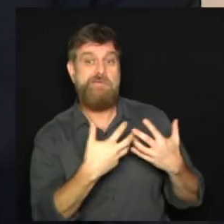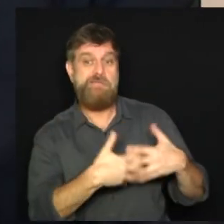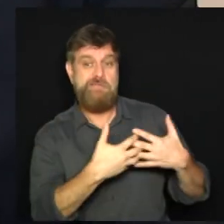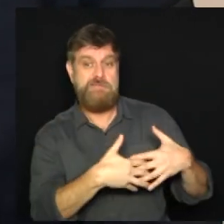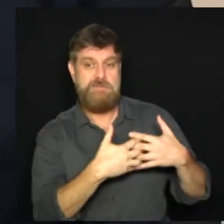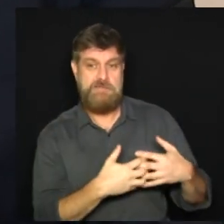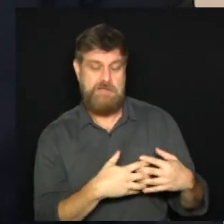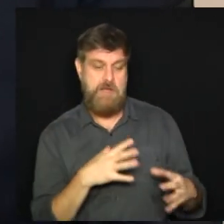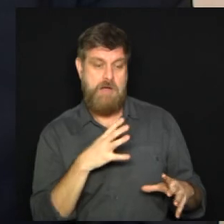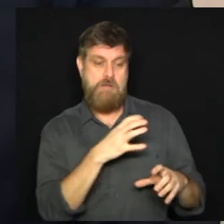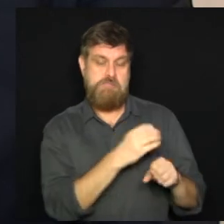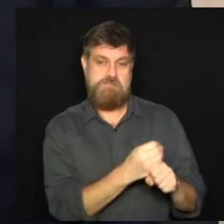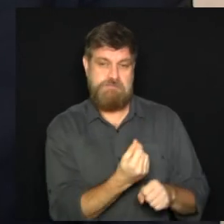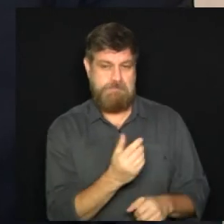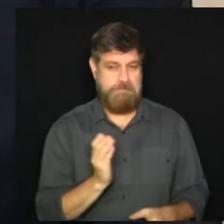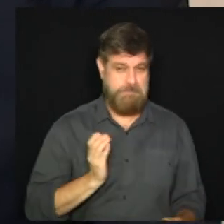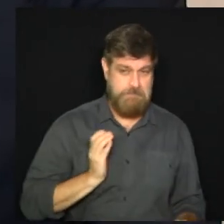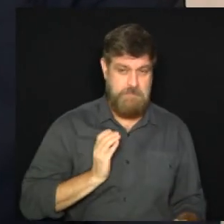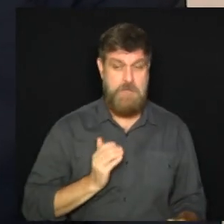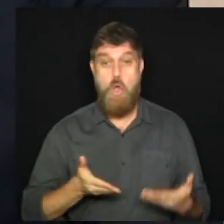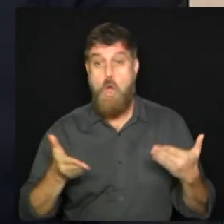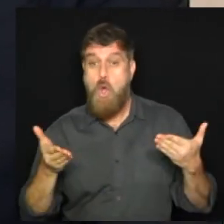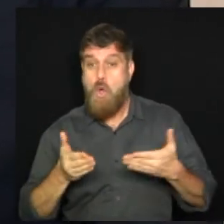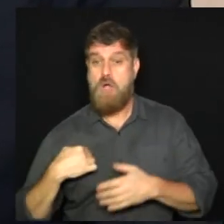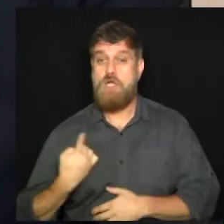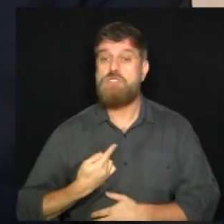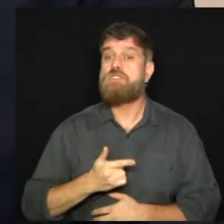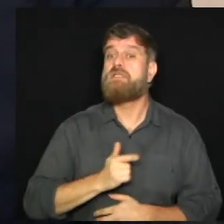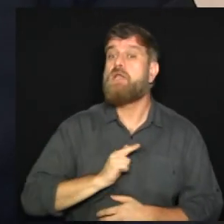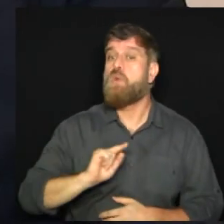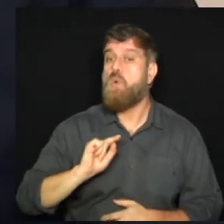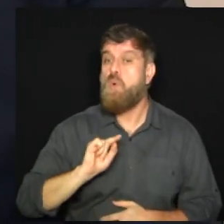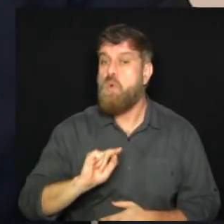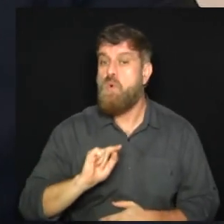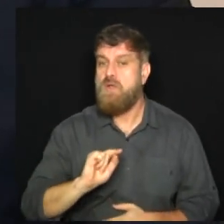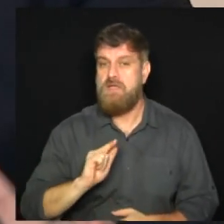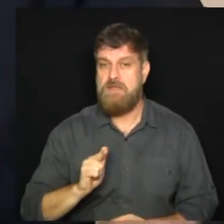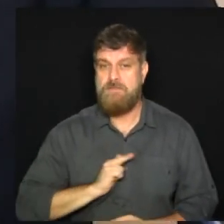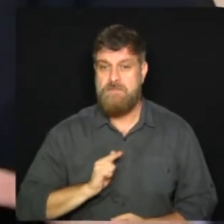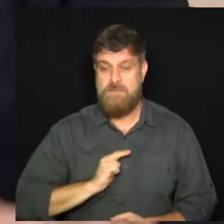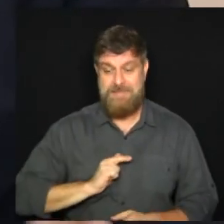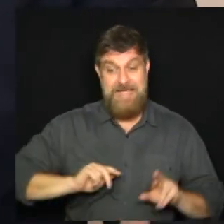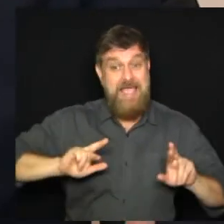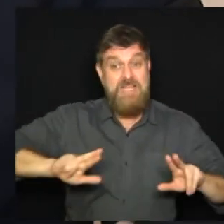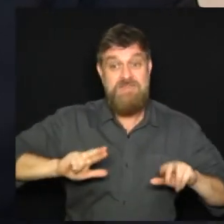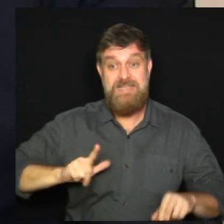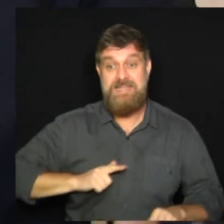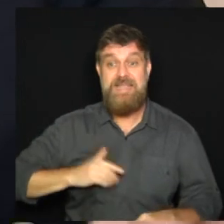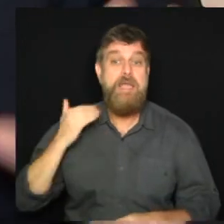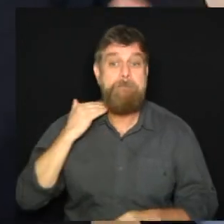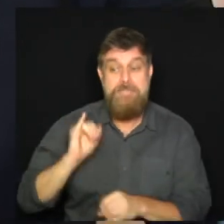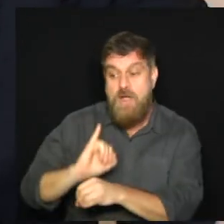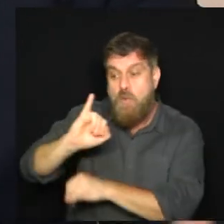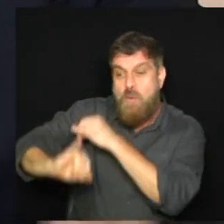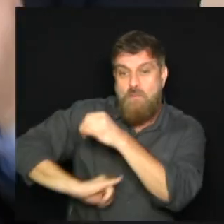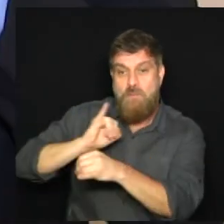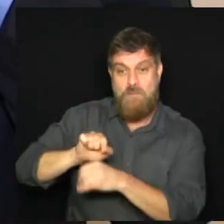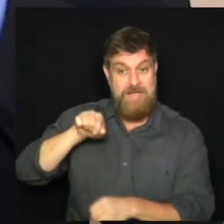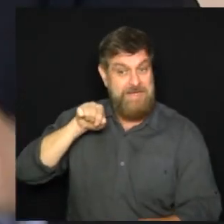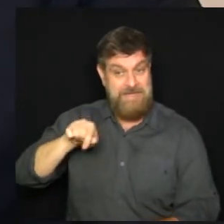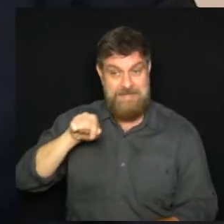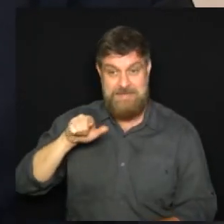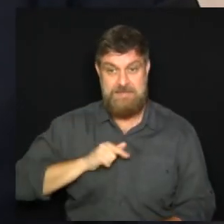banco, é lógico, o banco também tem outros meios, né, de se monetizar, mas a taxa de